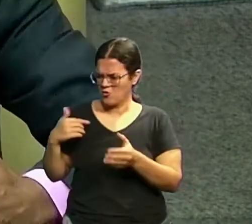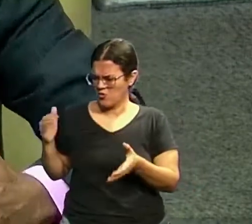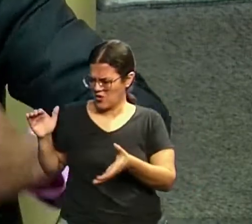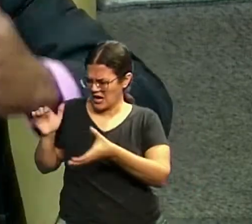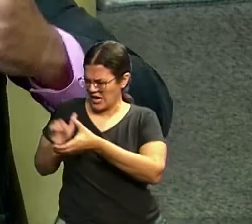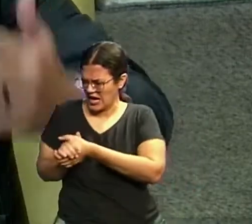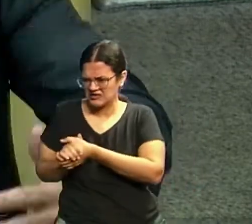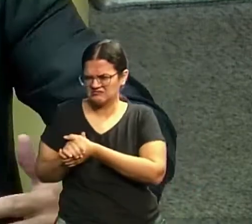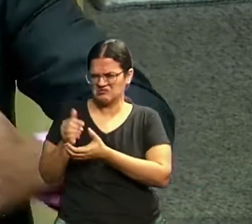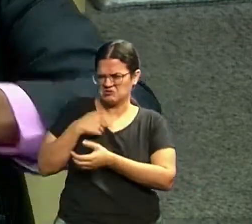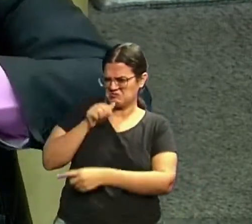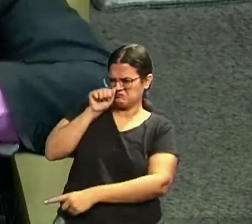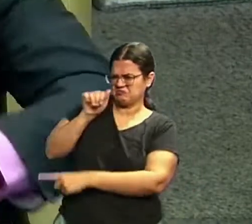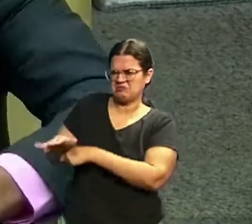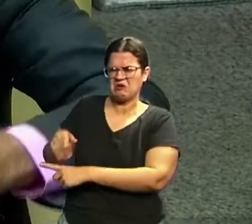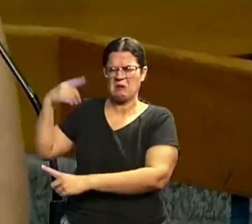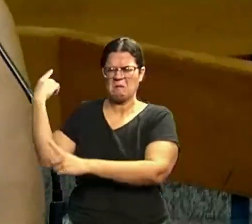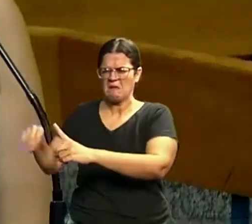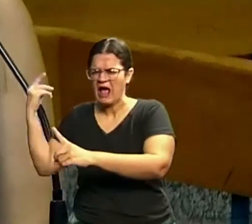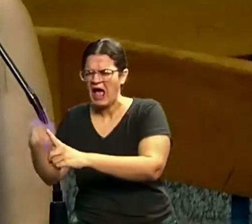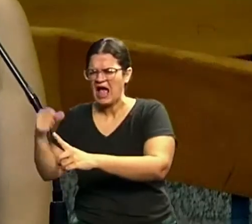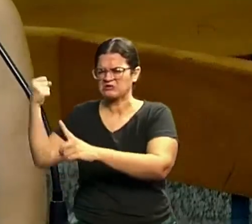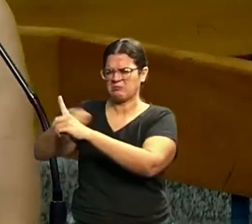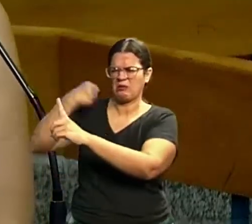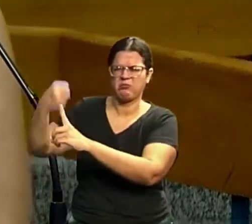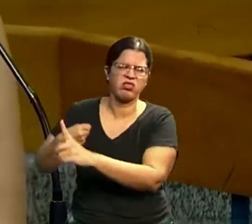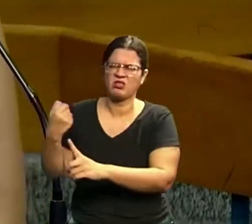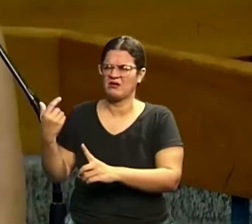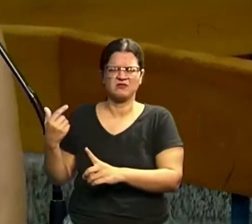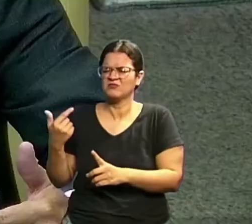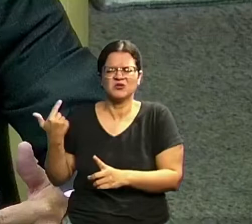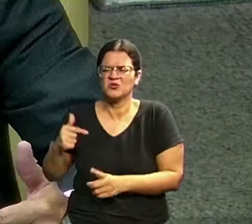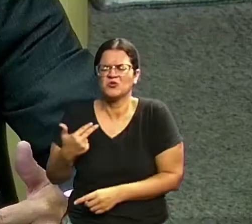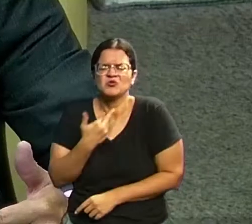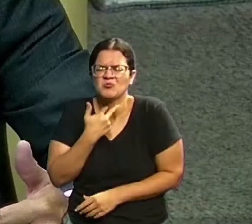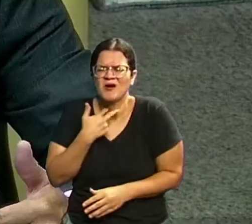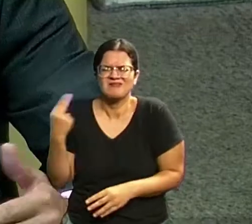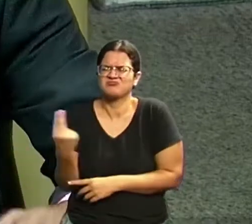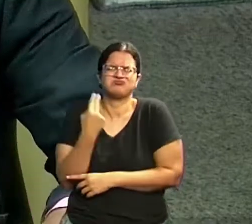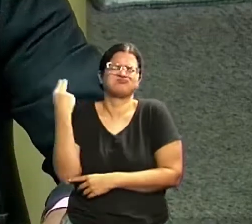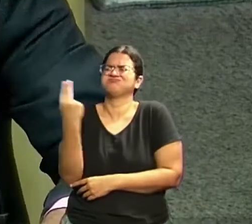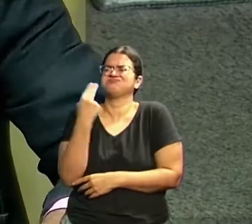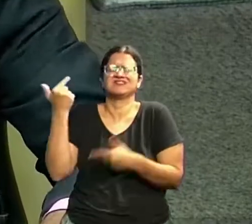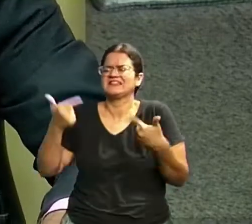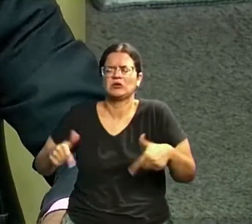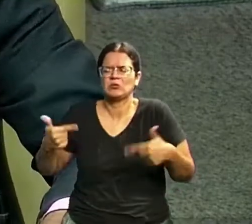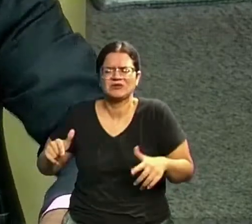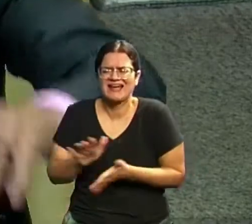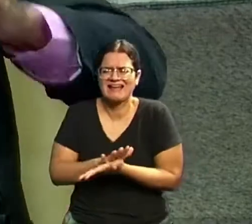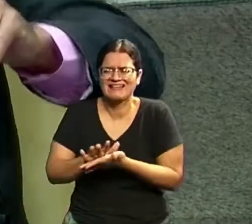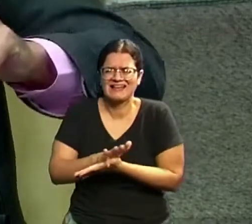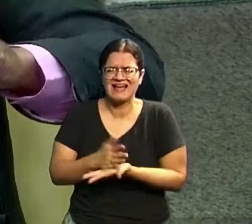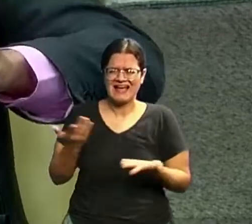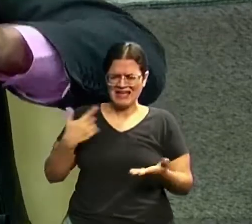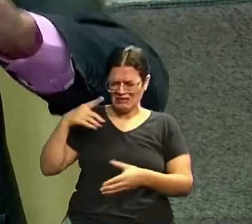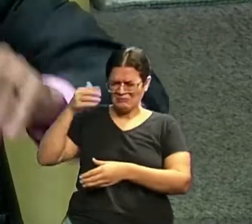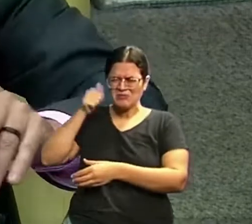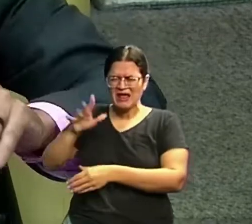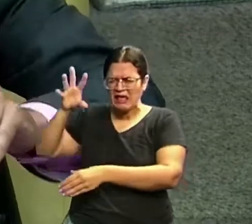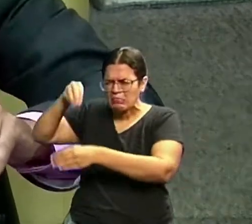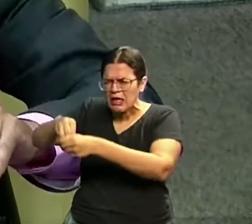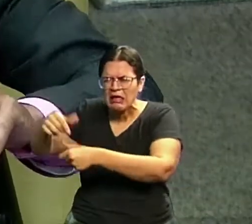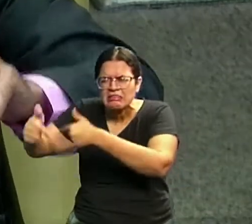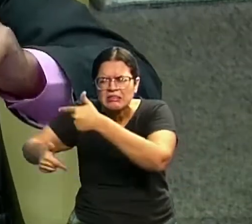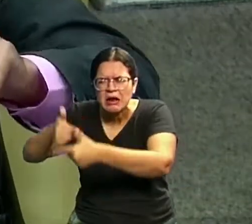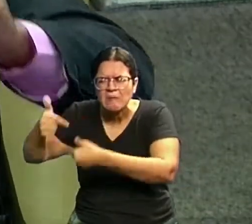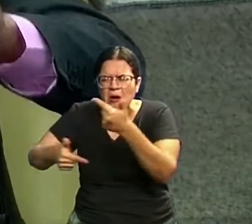casou com alguém, espancar, agredir, ter agressões, agressões de toda a natureza, e muito menos um